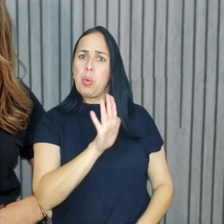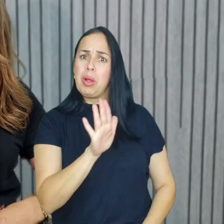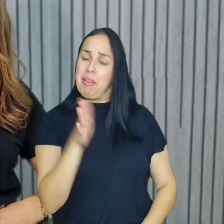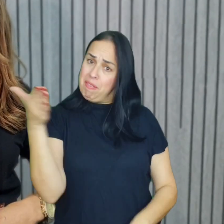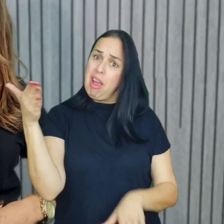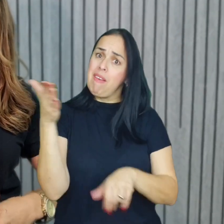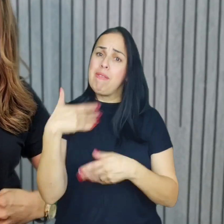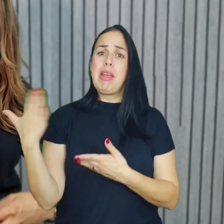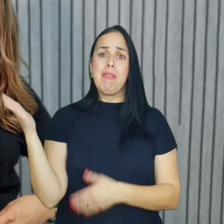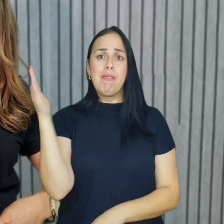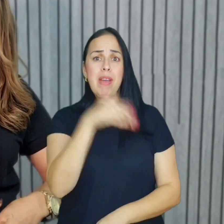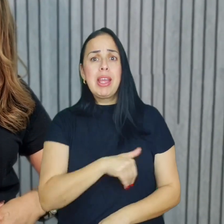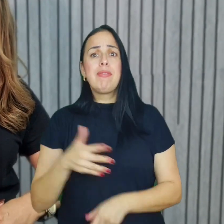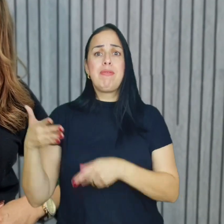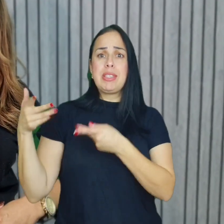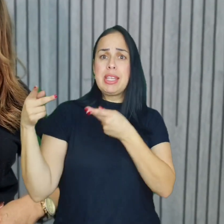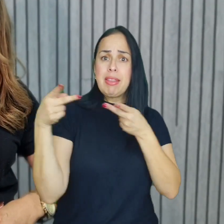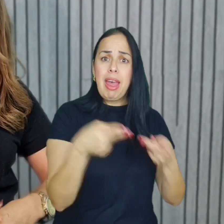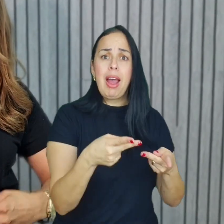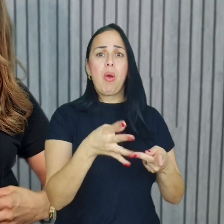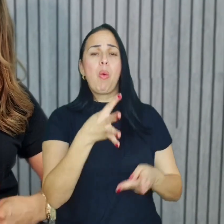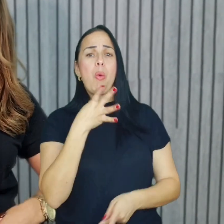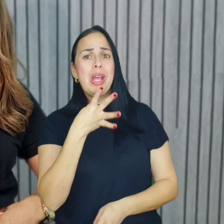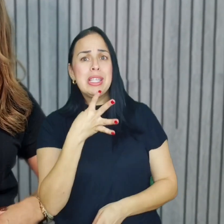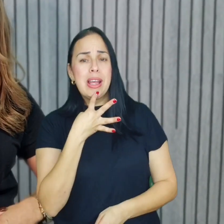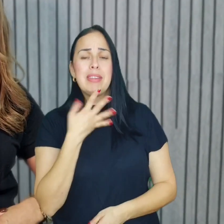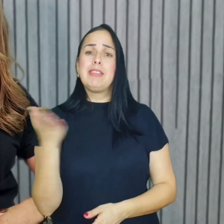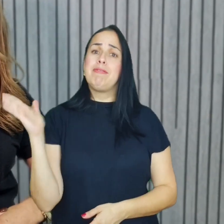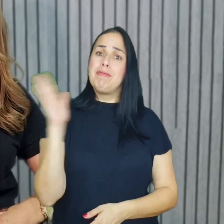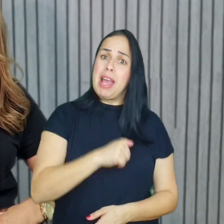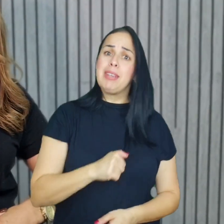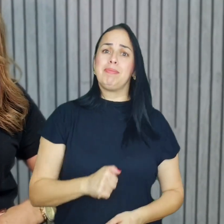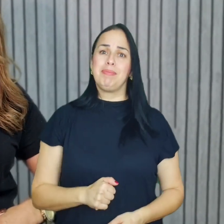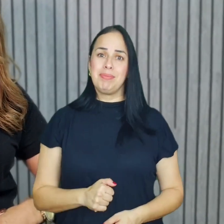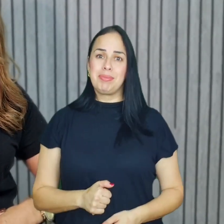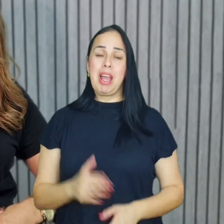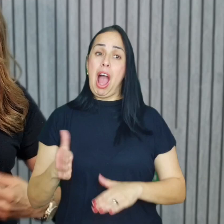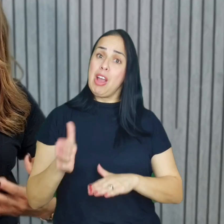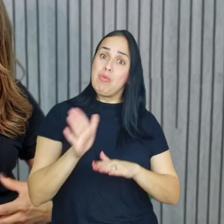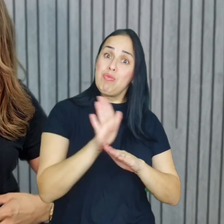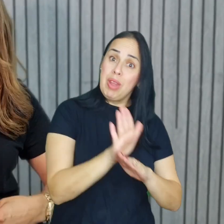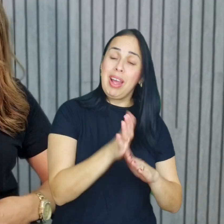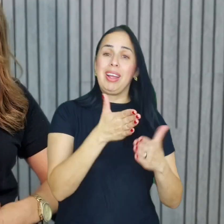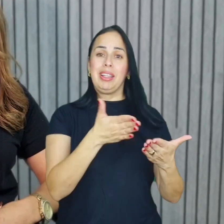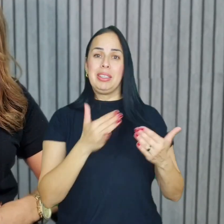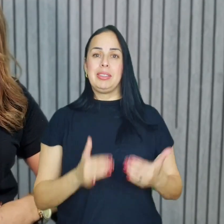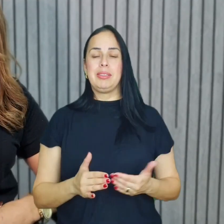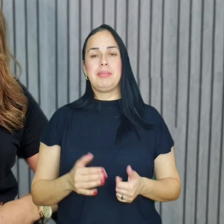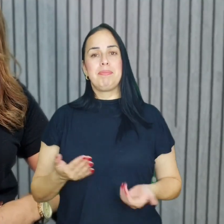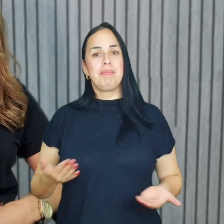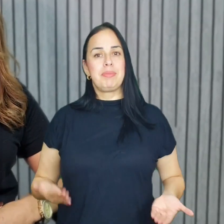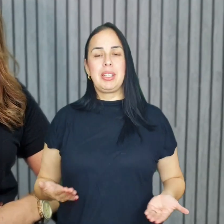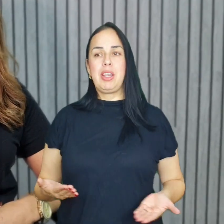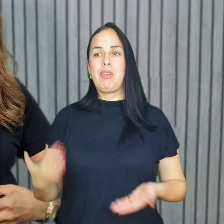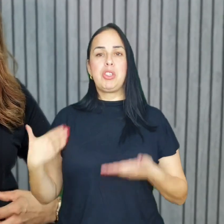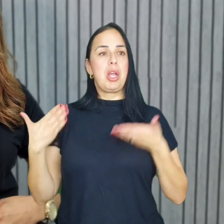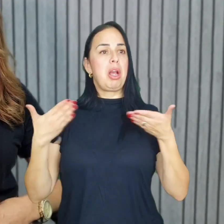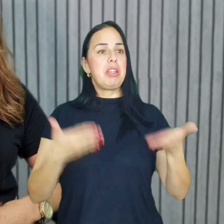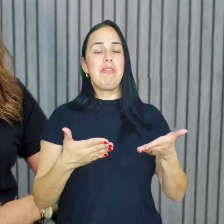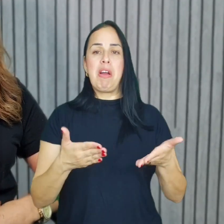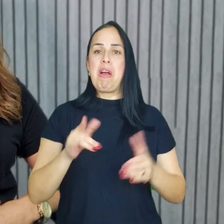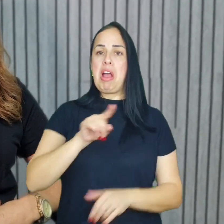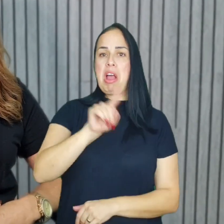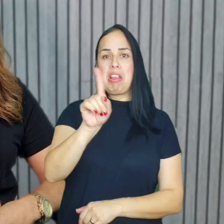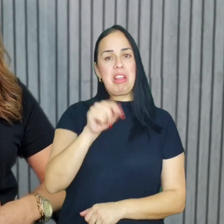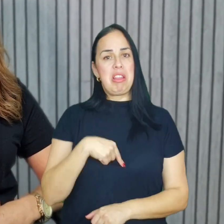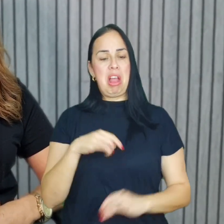conhece a Libras, vem visitar Adas, vem conhecer Adas, vem fazer algo pela Adas. Jamais eu